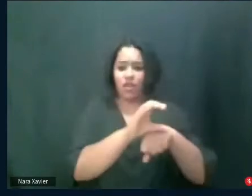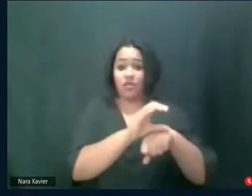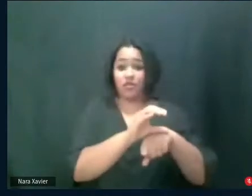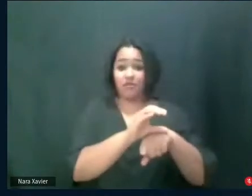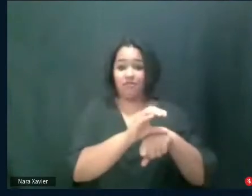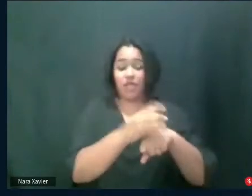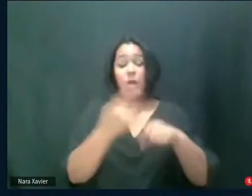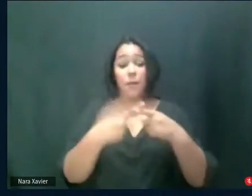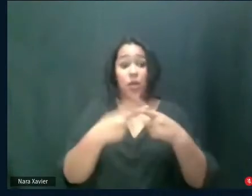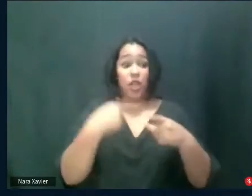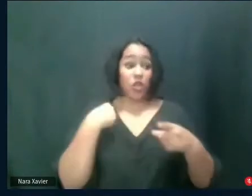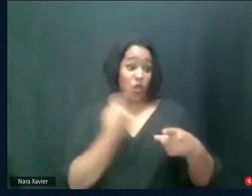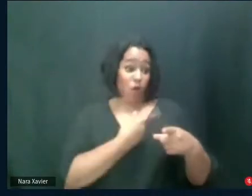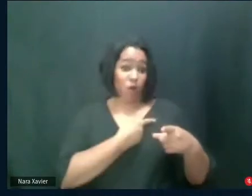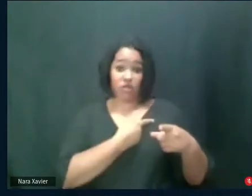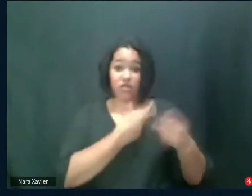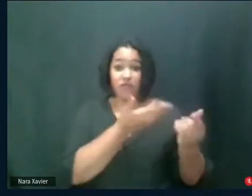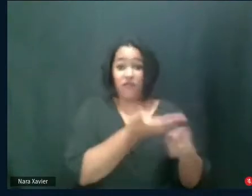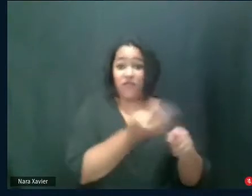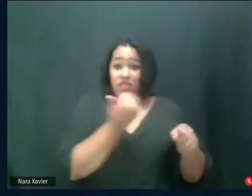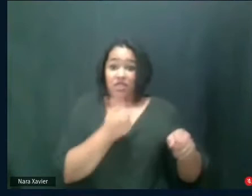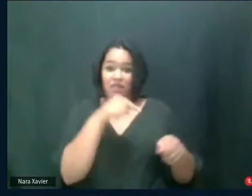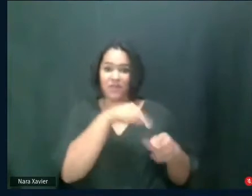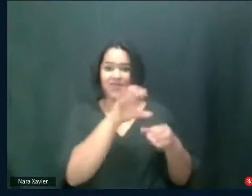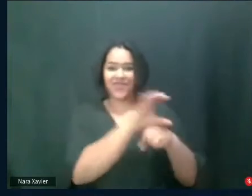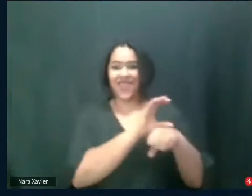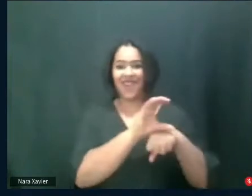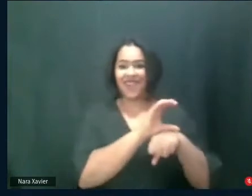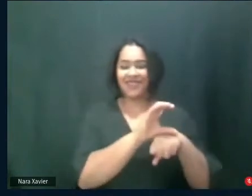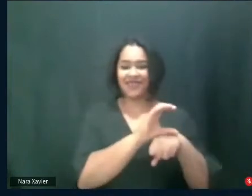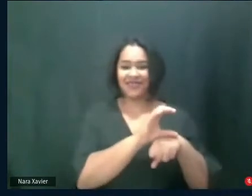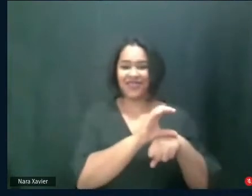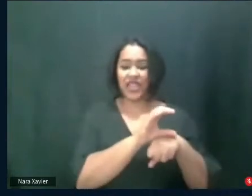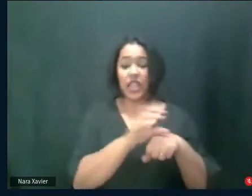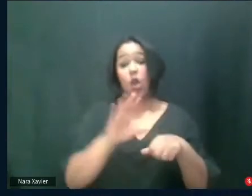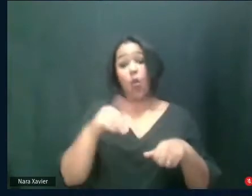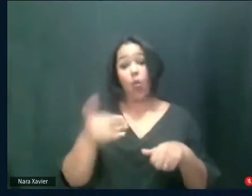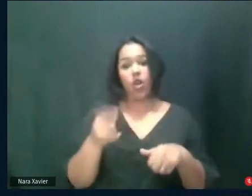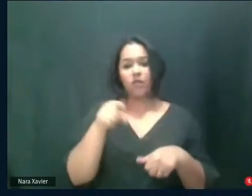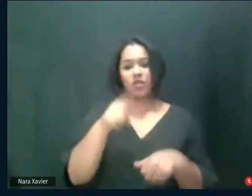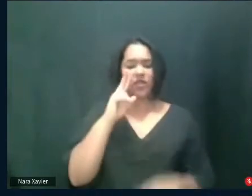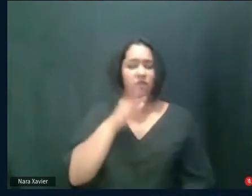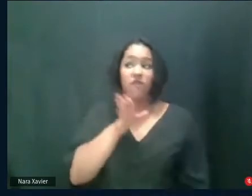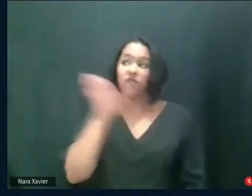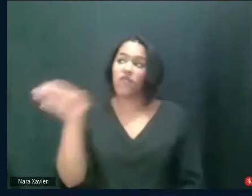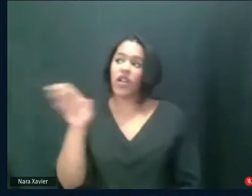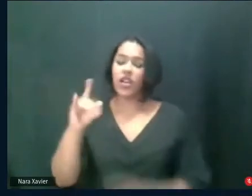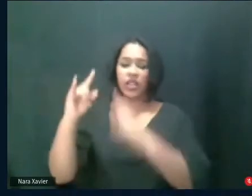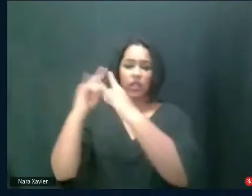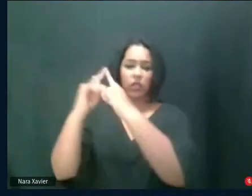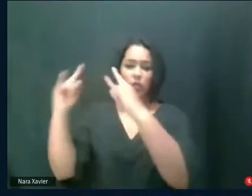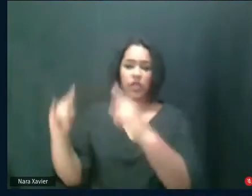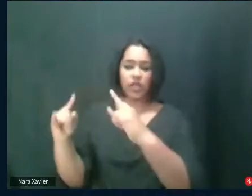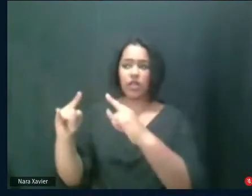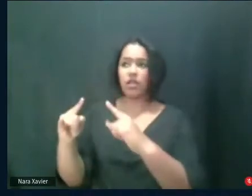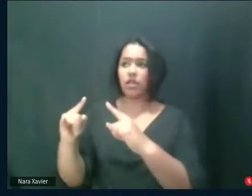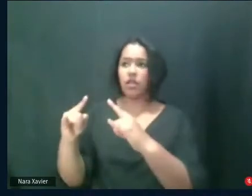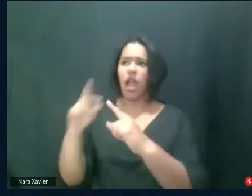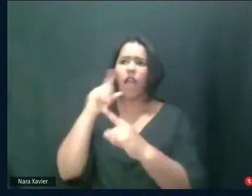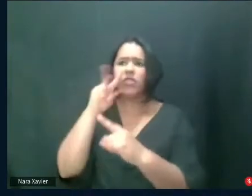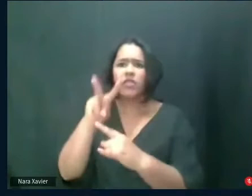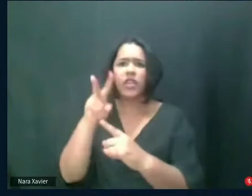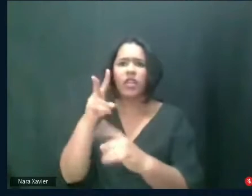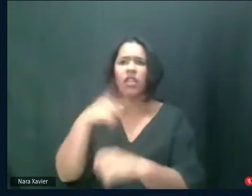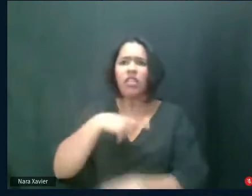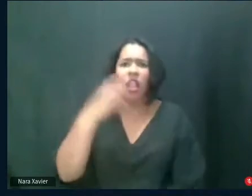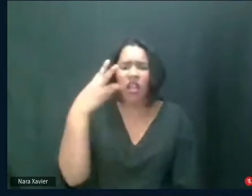E quando você vai para um evento no IMES e descobre que tem 38 CAES e que todos os gestores têm a mesma garra,